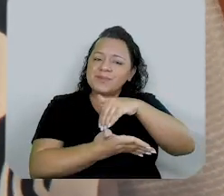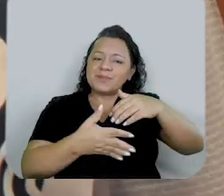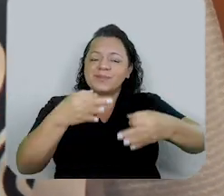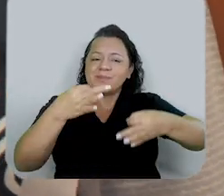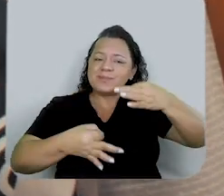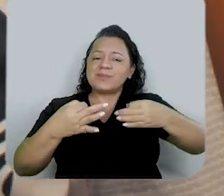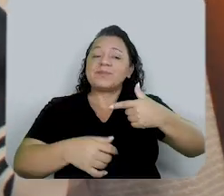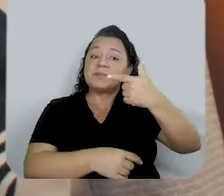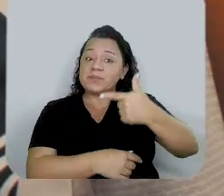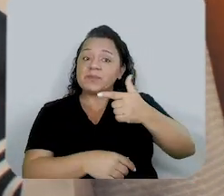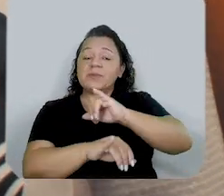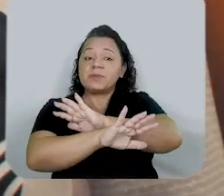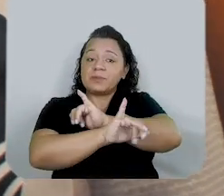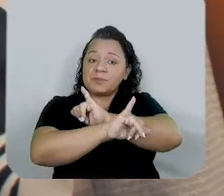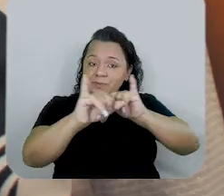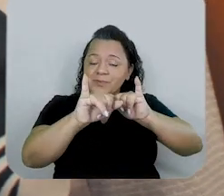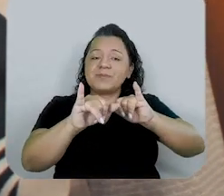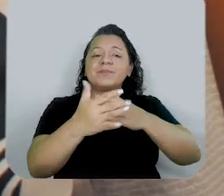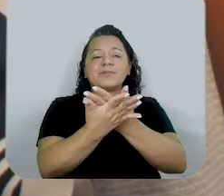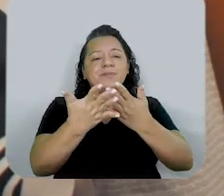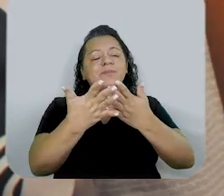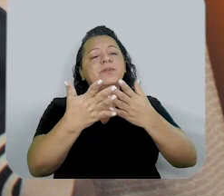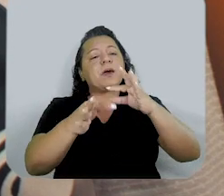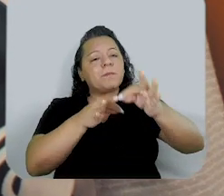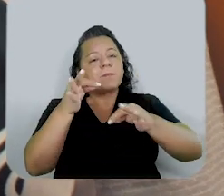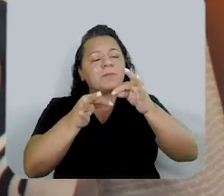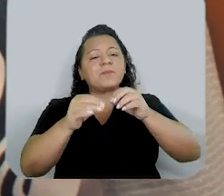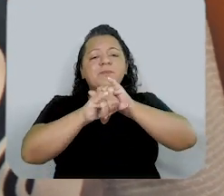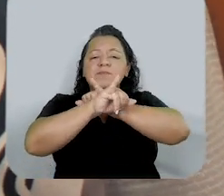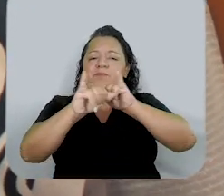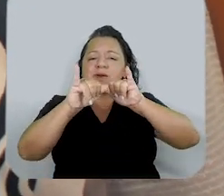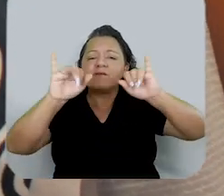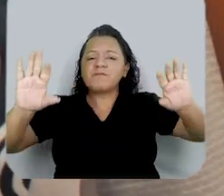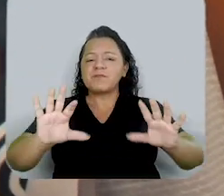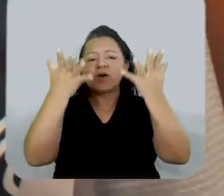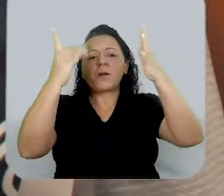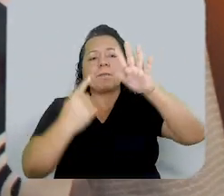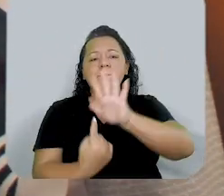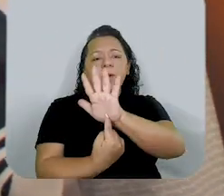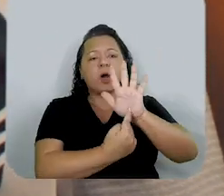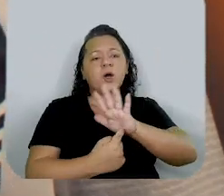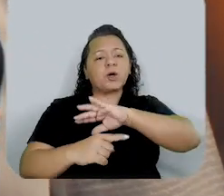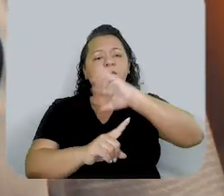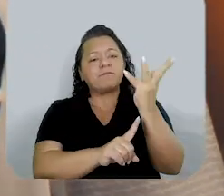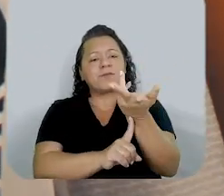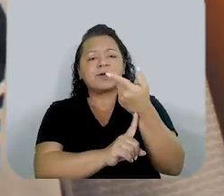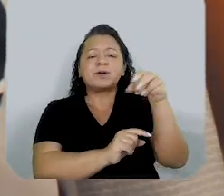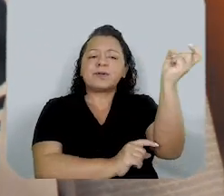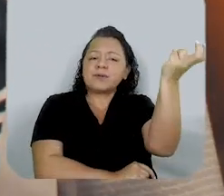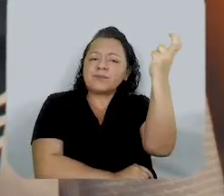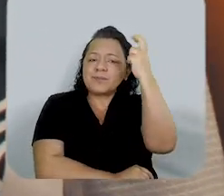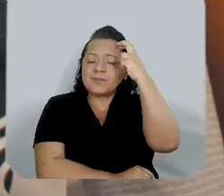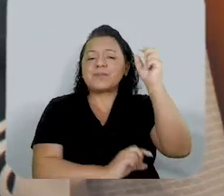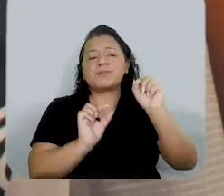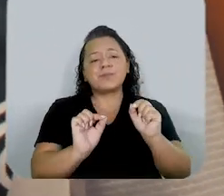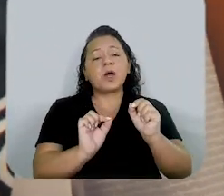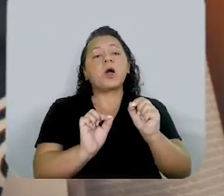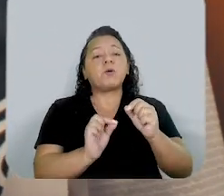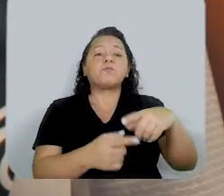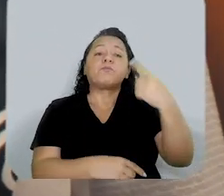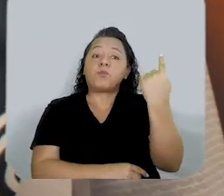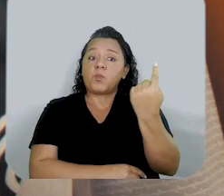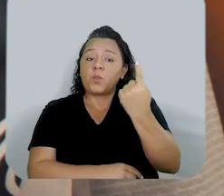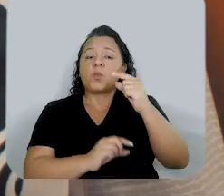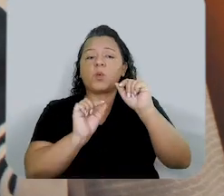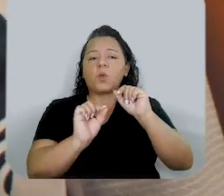segunda edição Pacás Novos, prêmio para difusão de festivais, mostras e feiras artístico-culturais Eixo 1